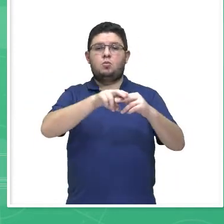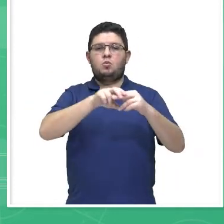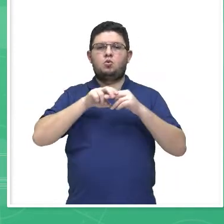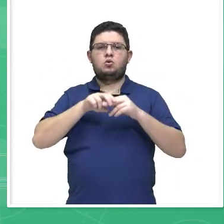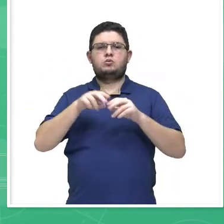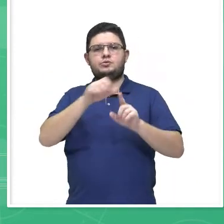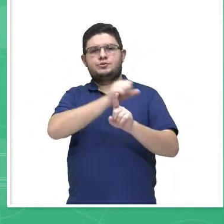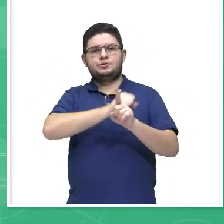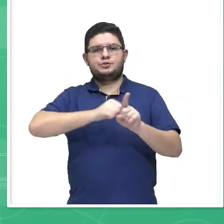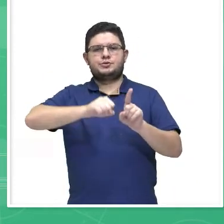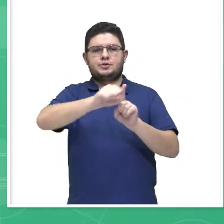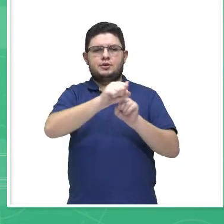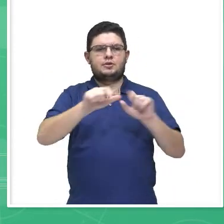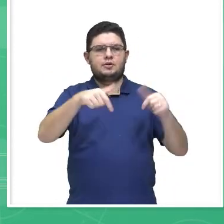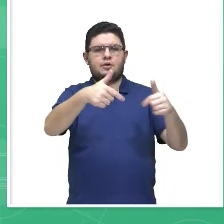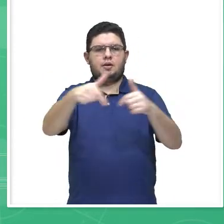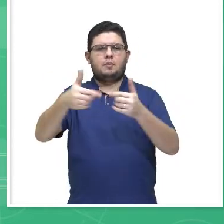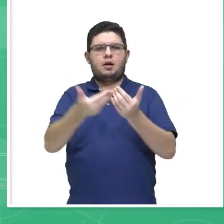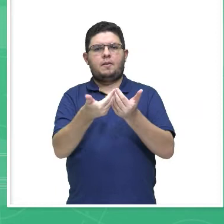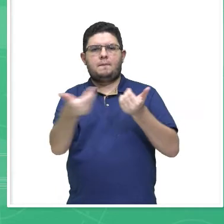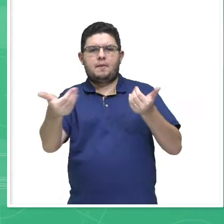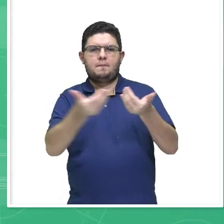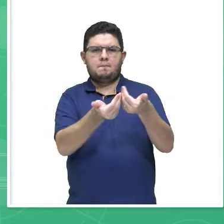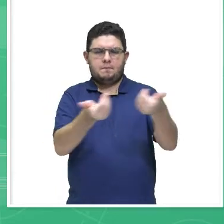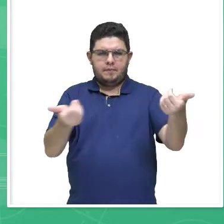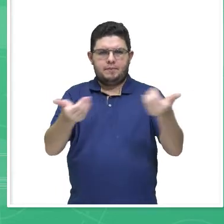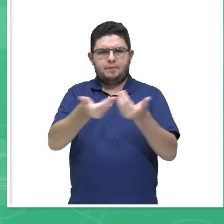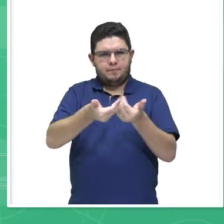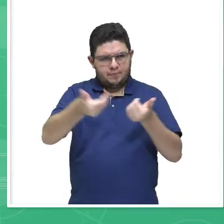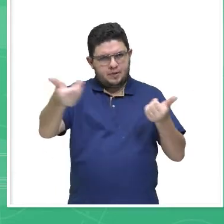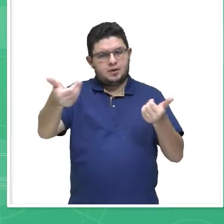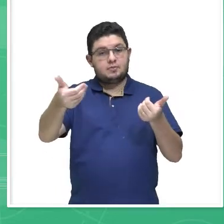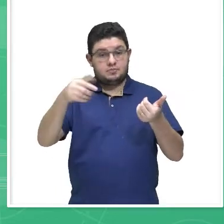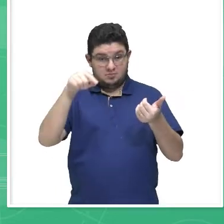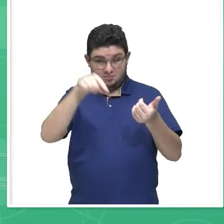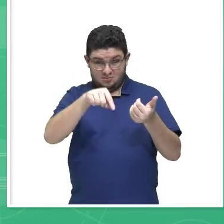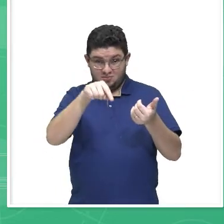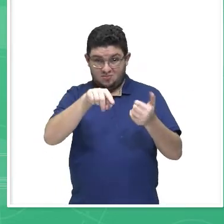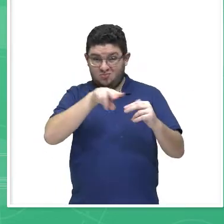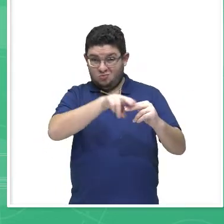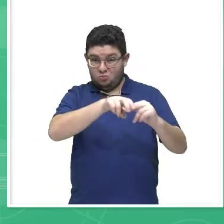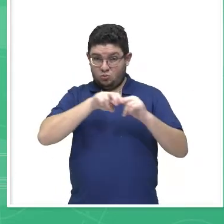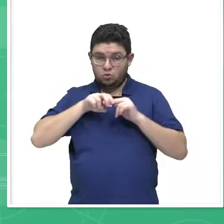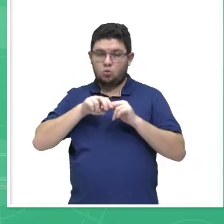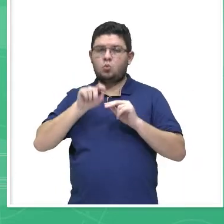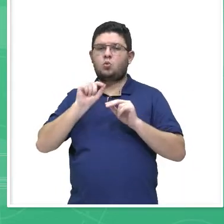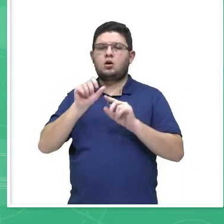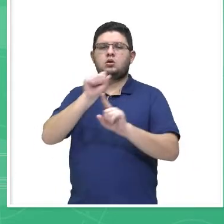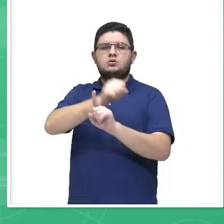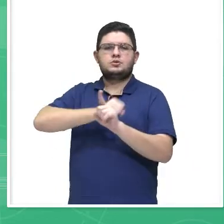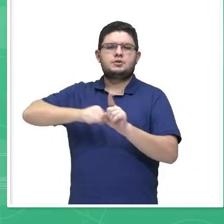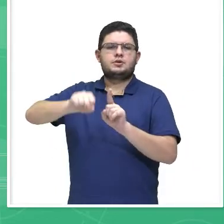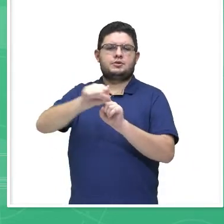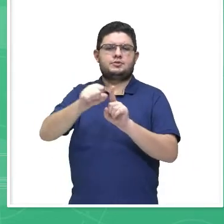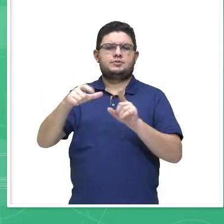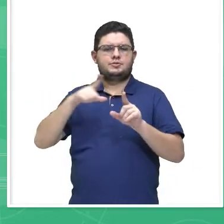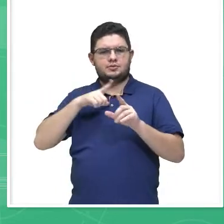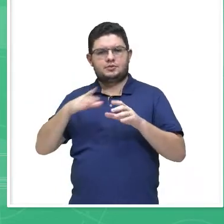do trabalho. Em razão dela, da divisão social do trabalho, a sociedade se divide